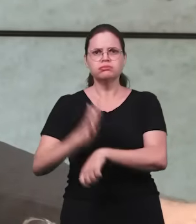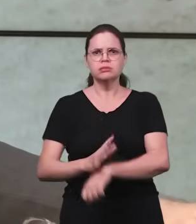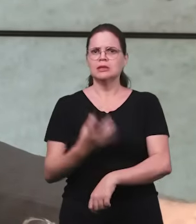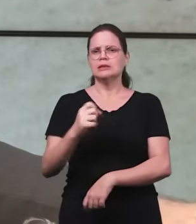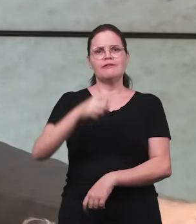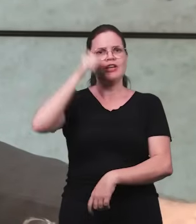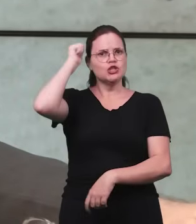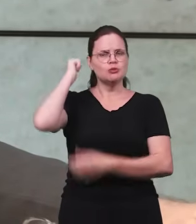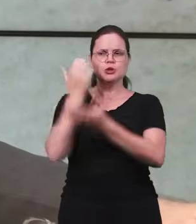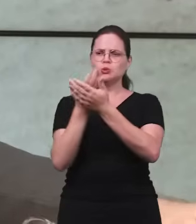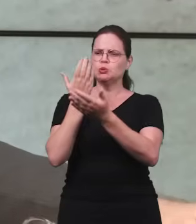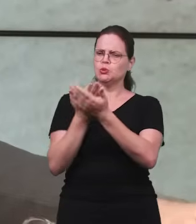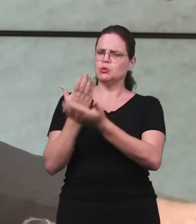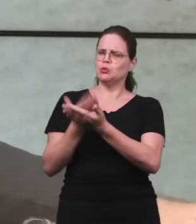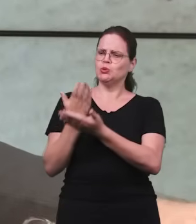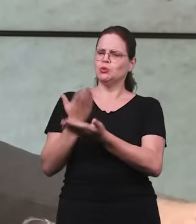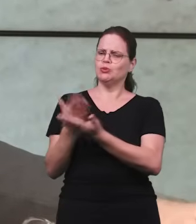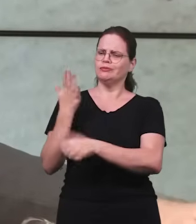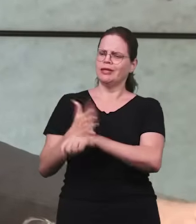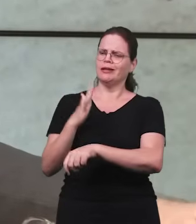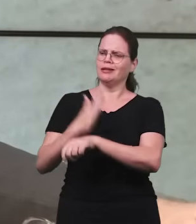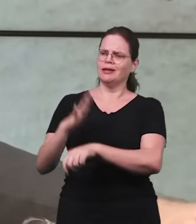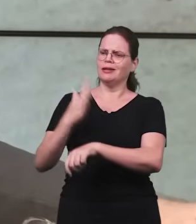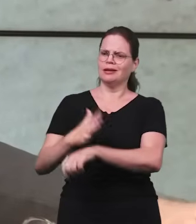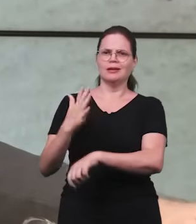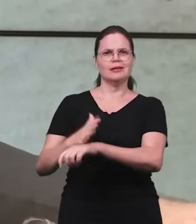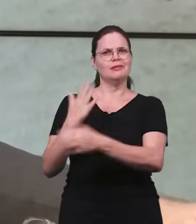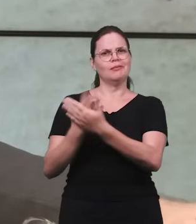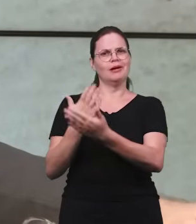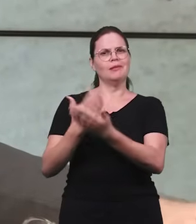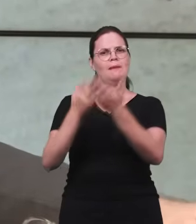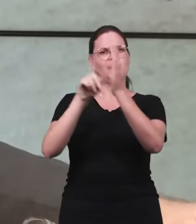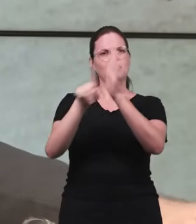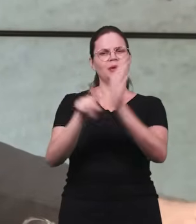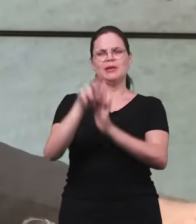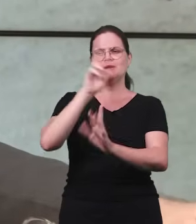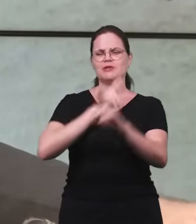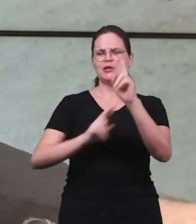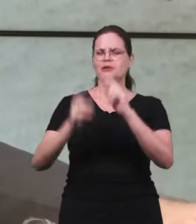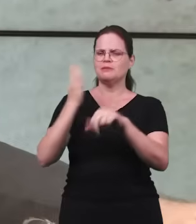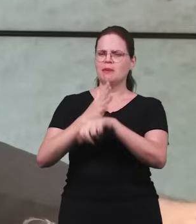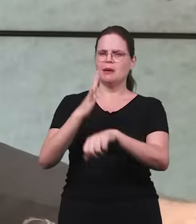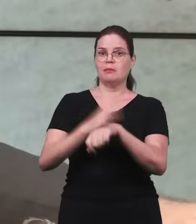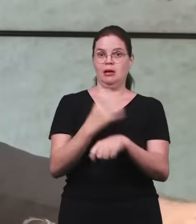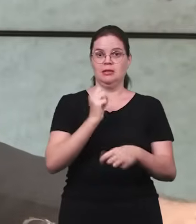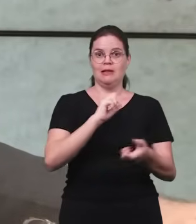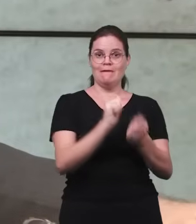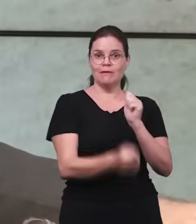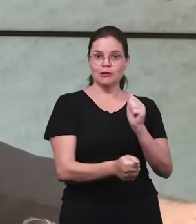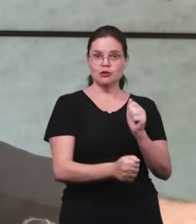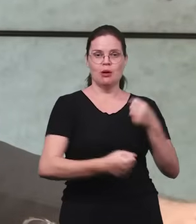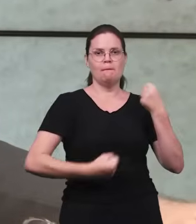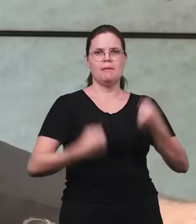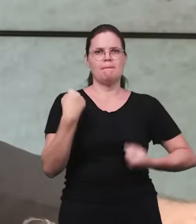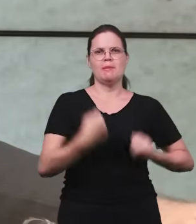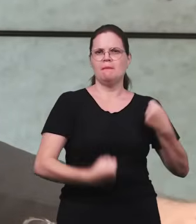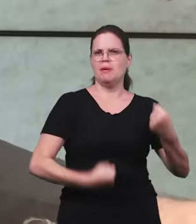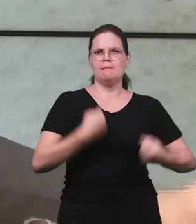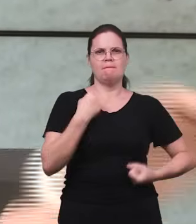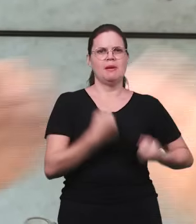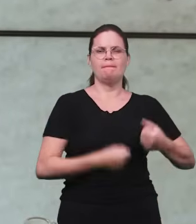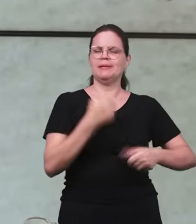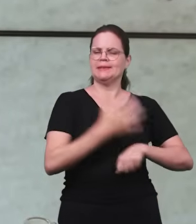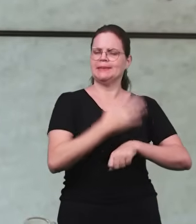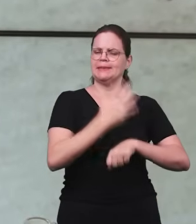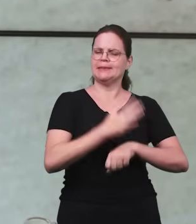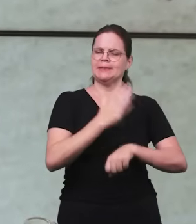vestibular, ele passa o quê? O estudo é um treino. Né? Um atleta, ele passa anos treinando. Então, nós